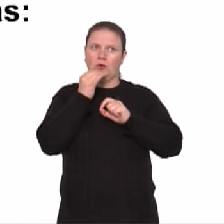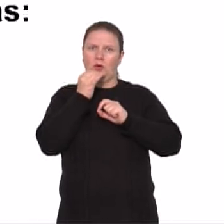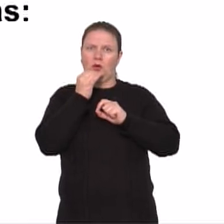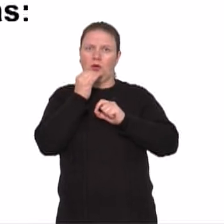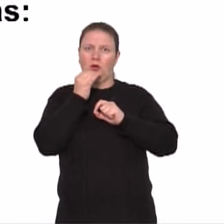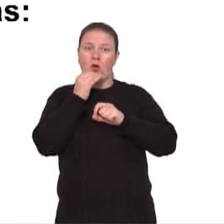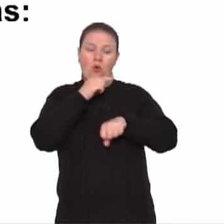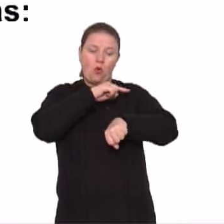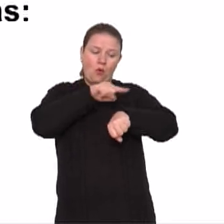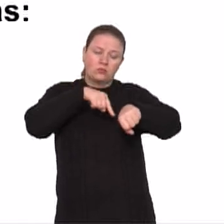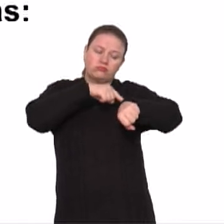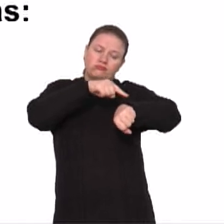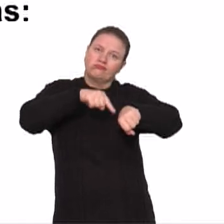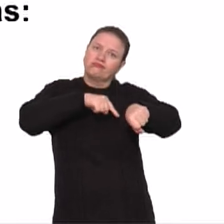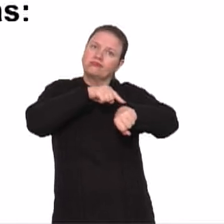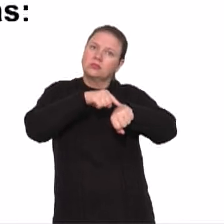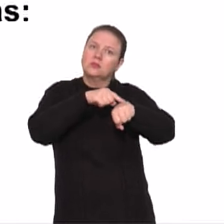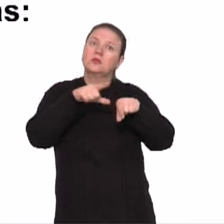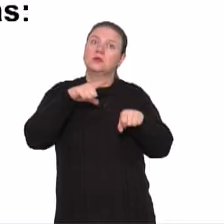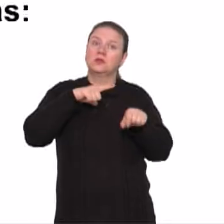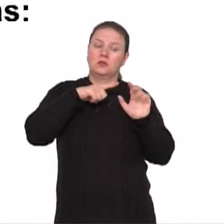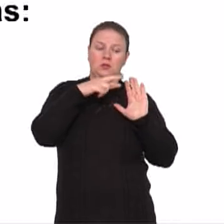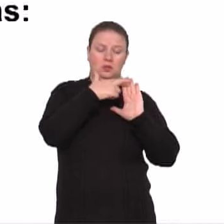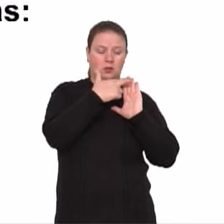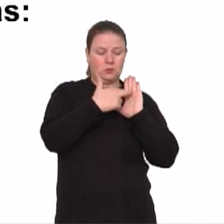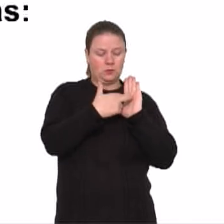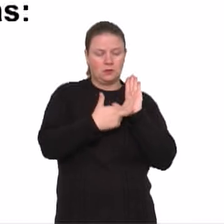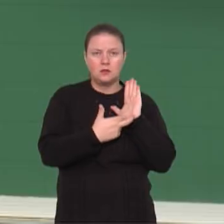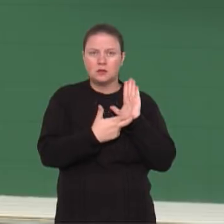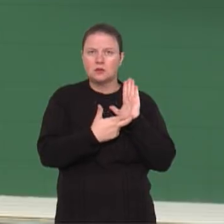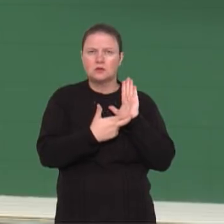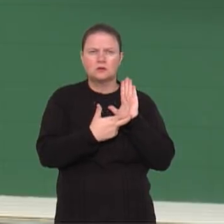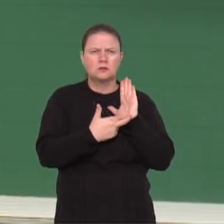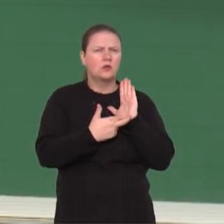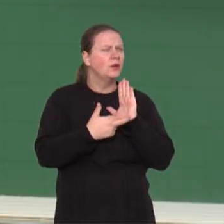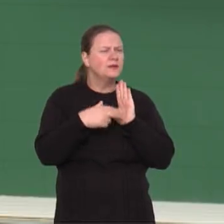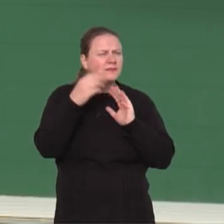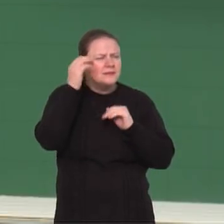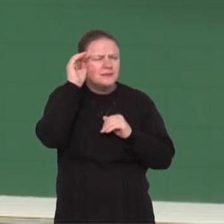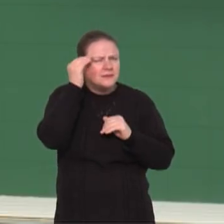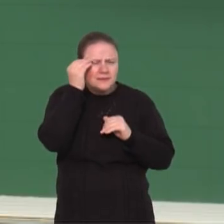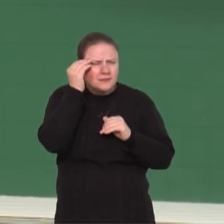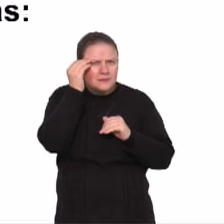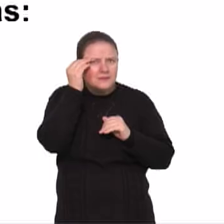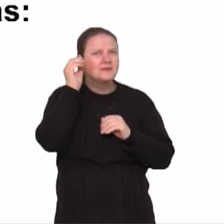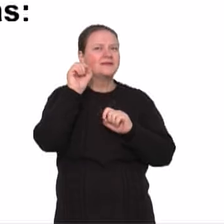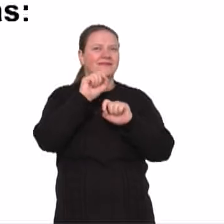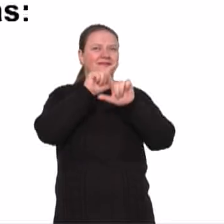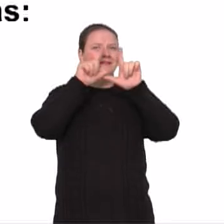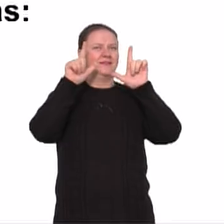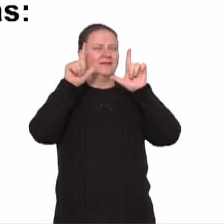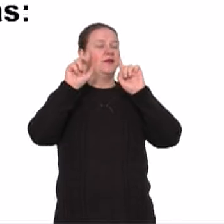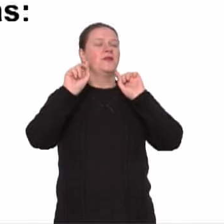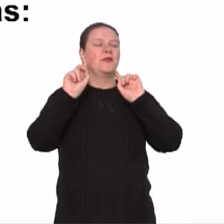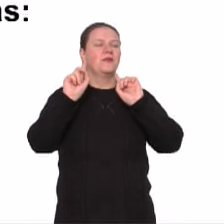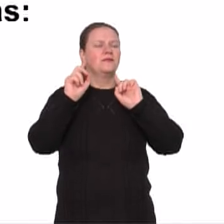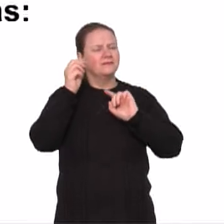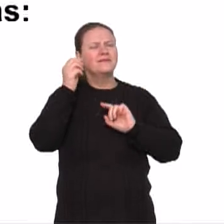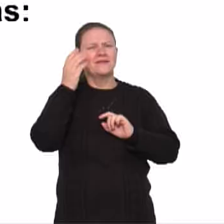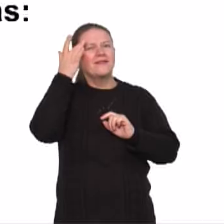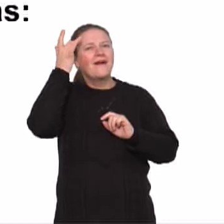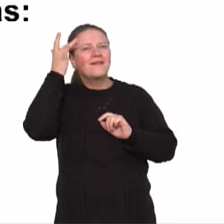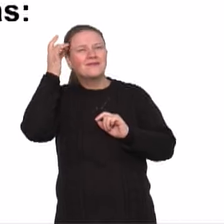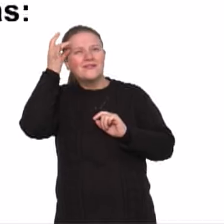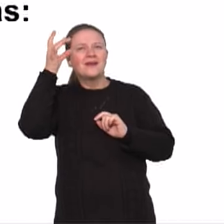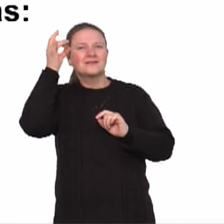vai seguir uma regra que não é difícil de entender. Por quê? Porque a gente tem lá, agora é 1 hora.